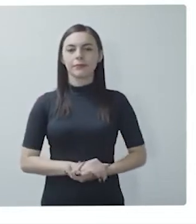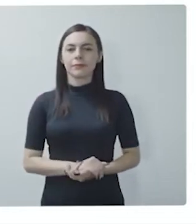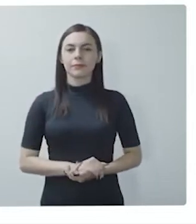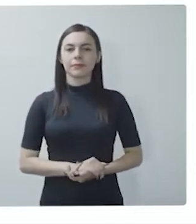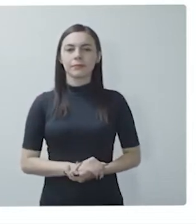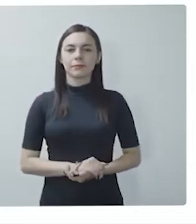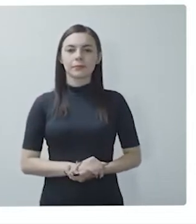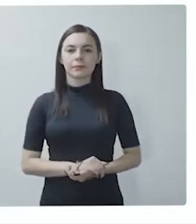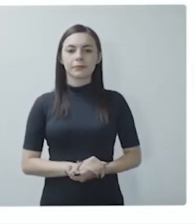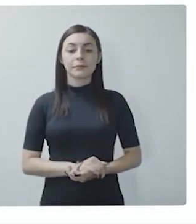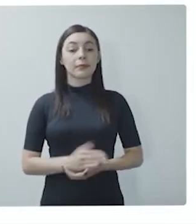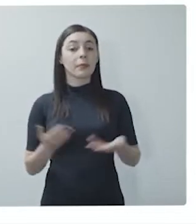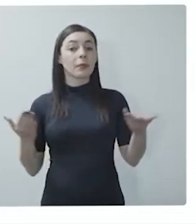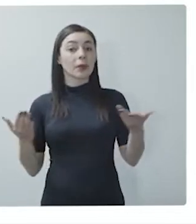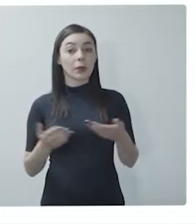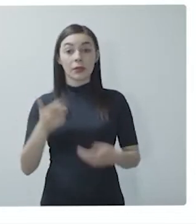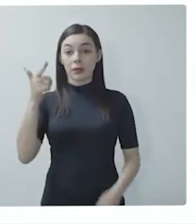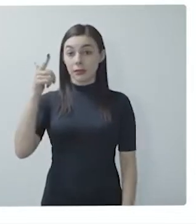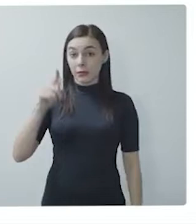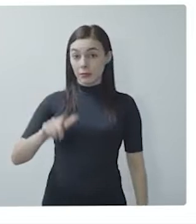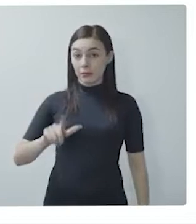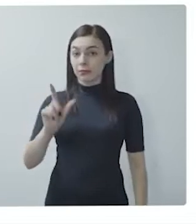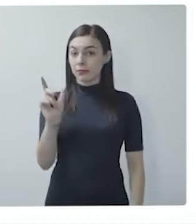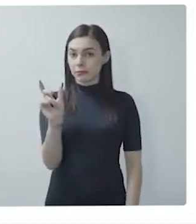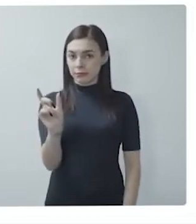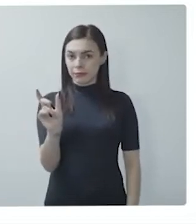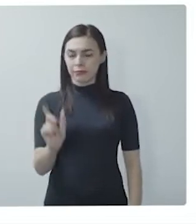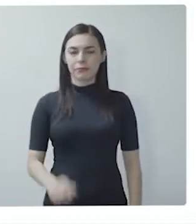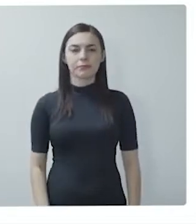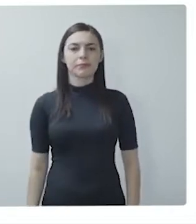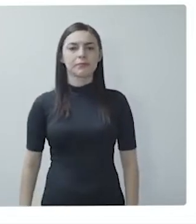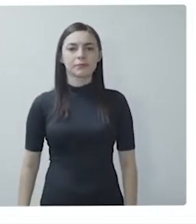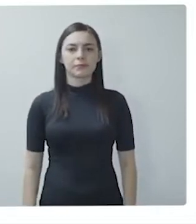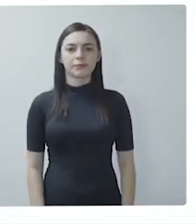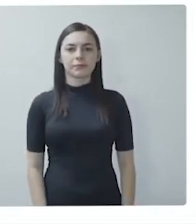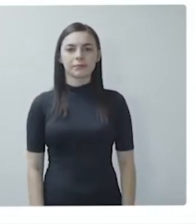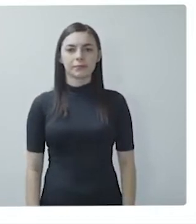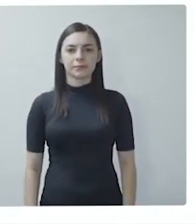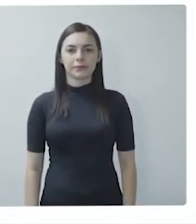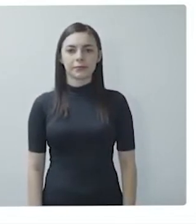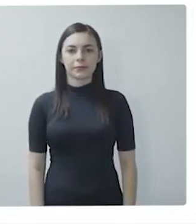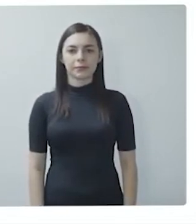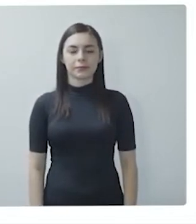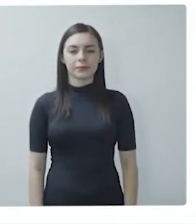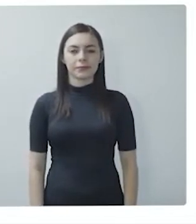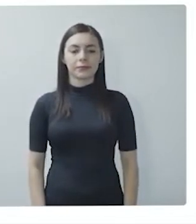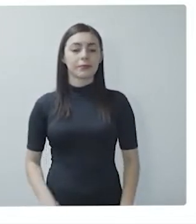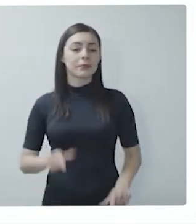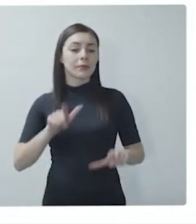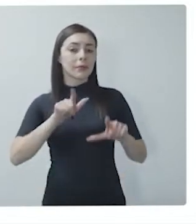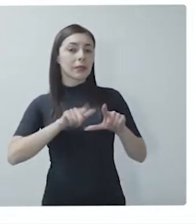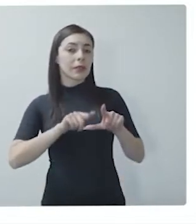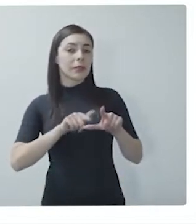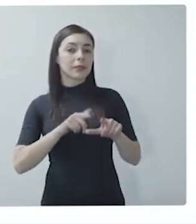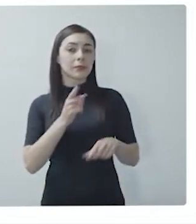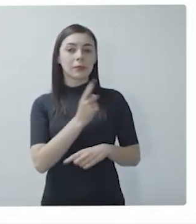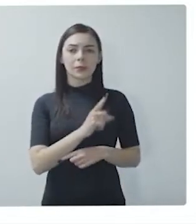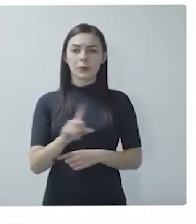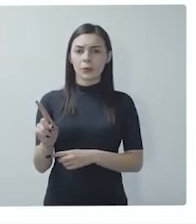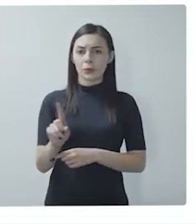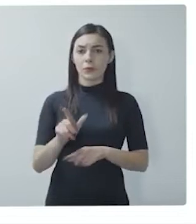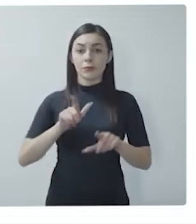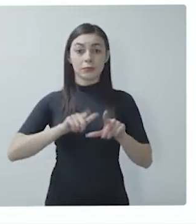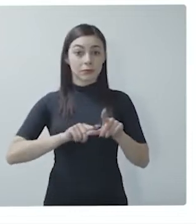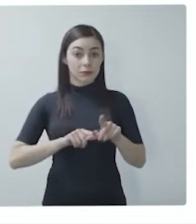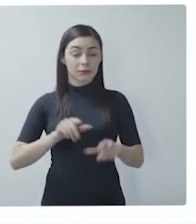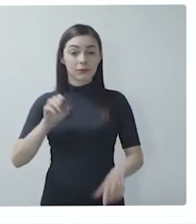nós temos aqui novamente a palavra natação e temos a letra final, que é a